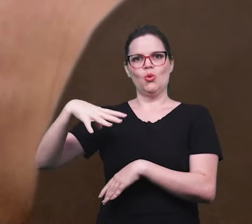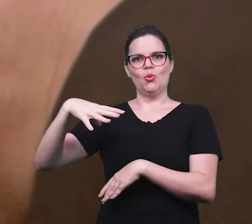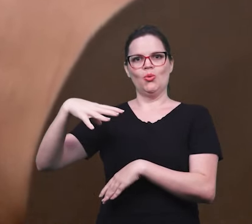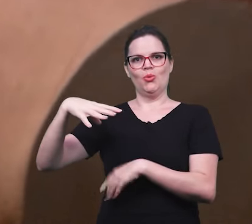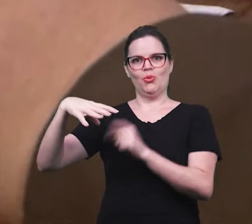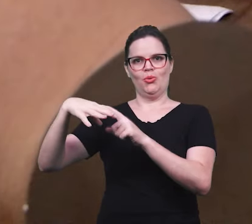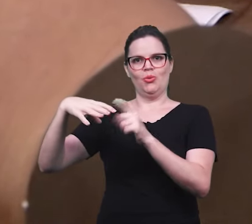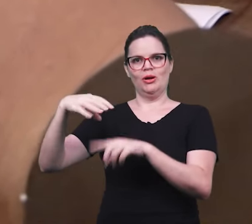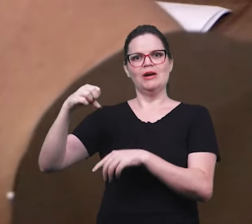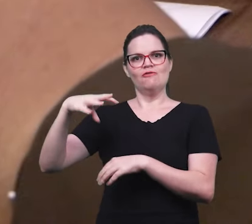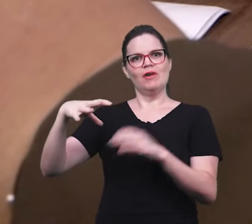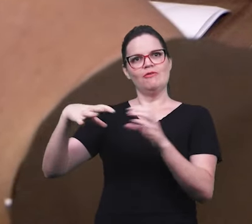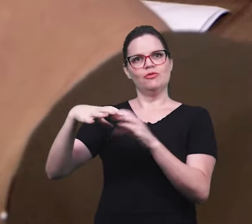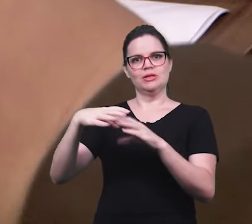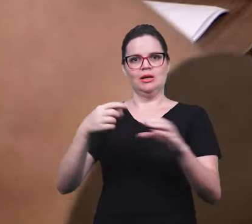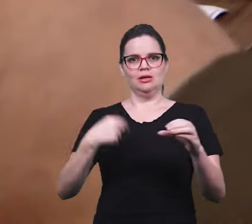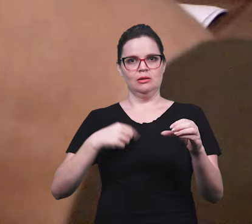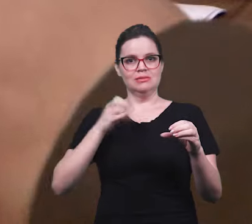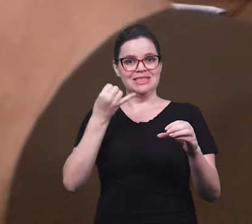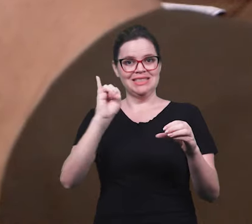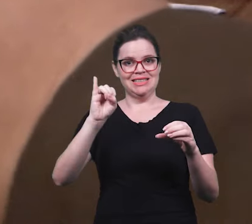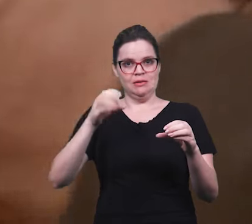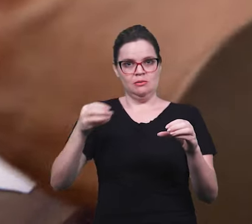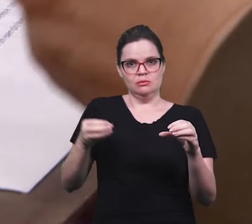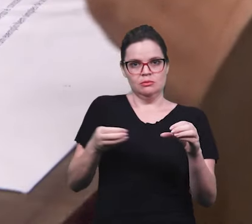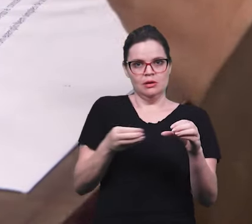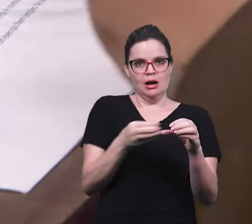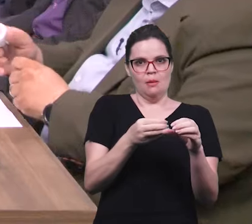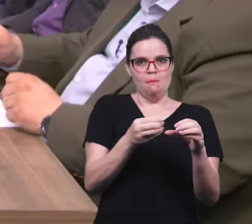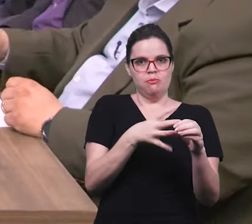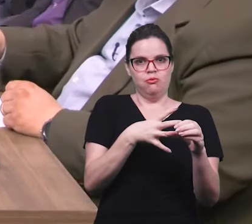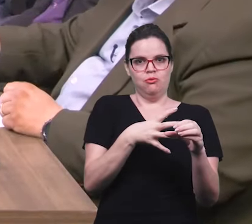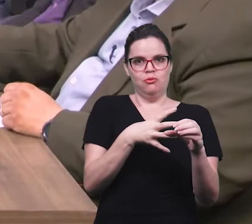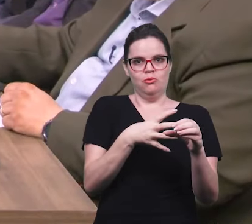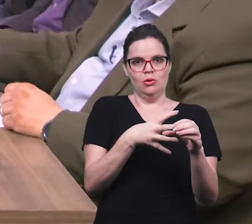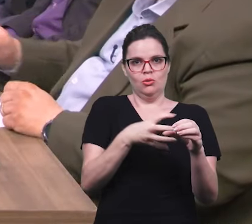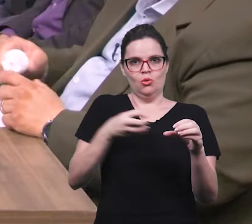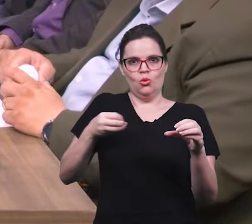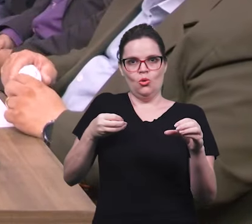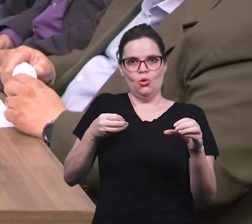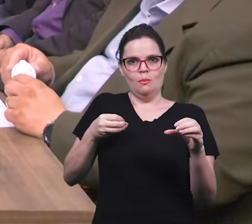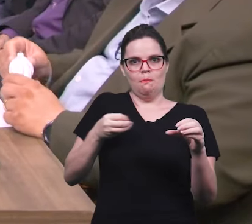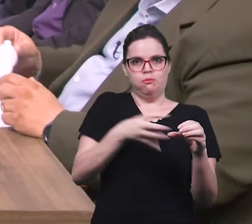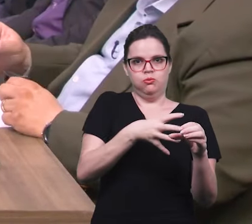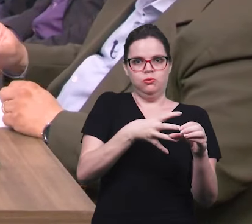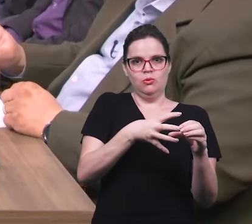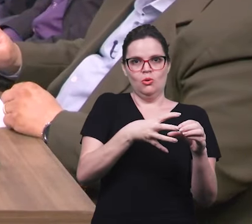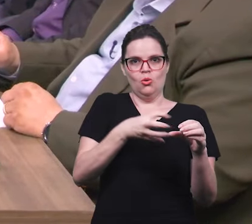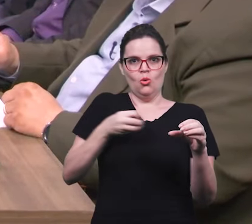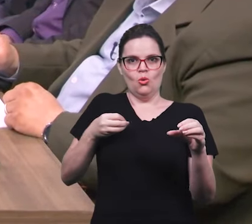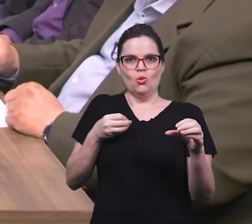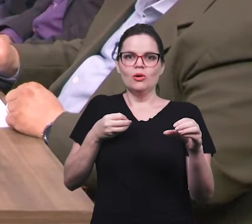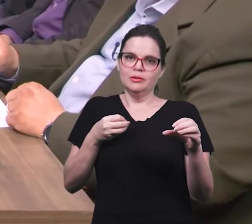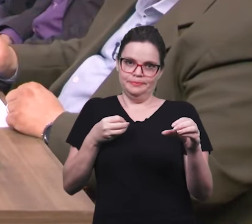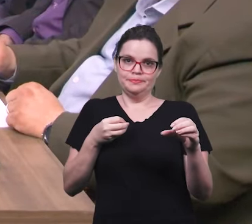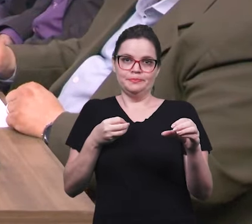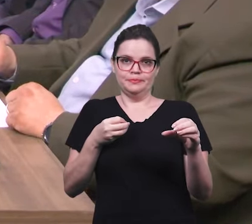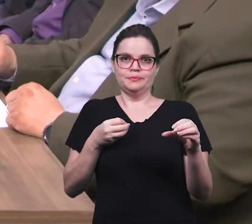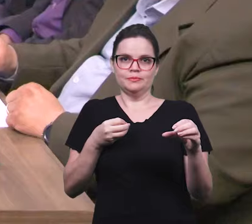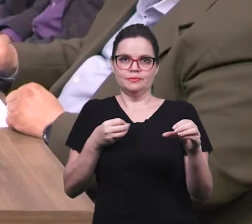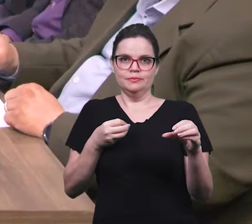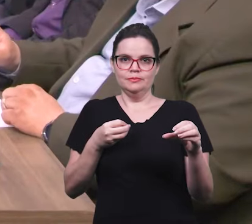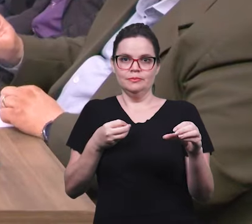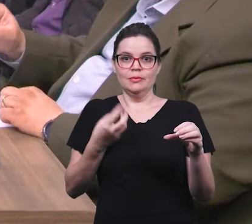Toda vez que eu aproximo, ele age nesse campo. Aqui em cima, não sei se a câmera vai conseguir pegar, ela